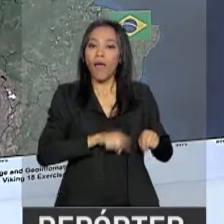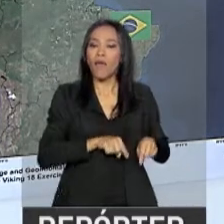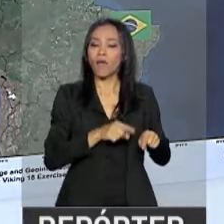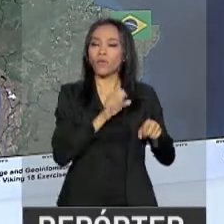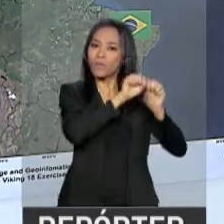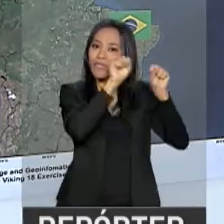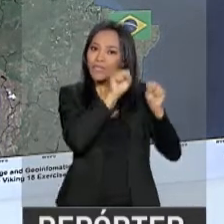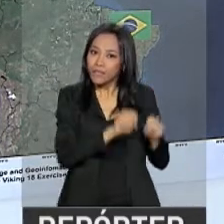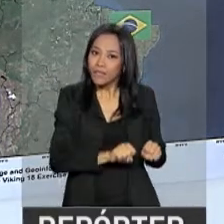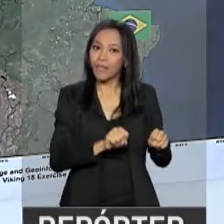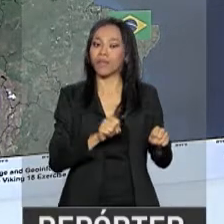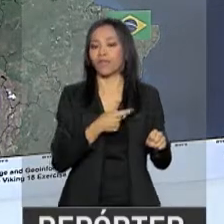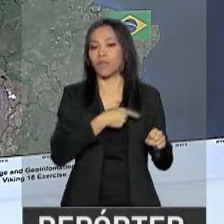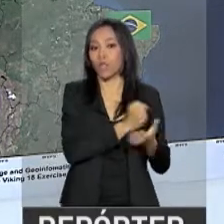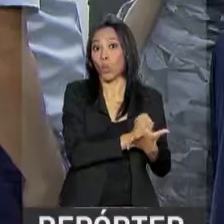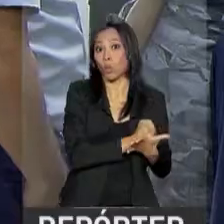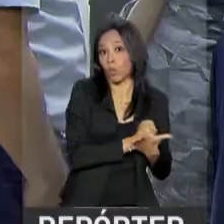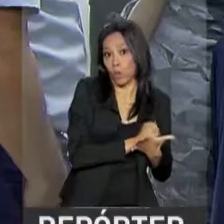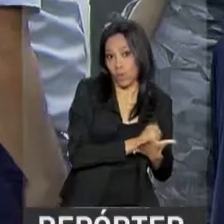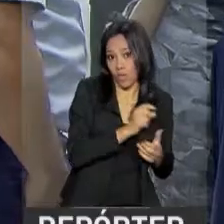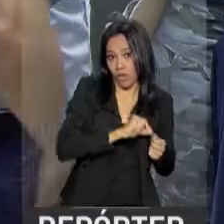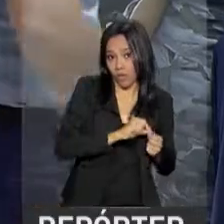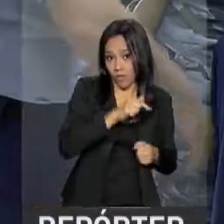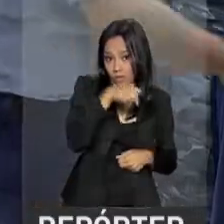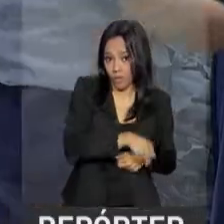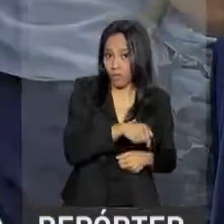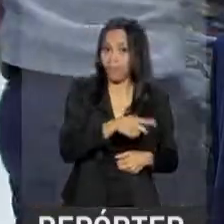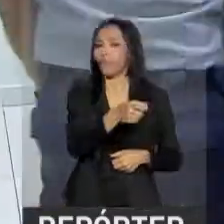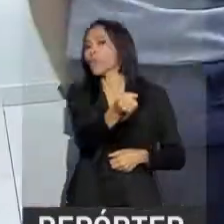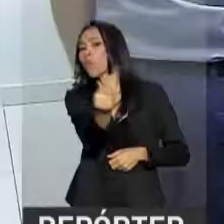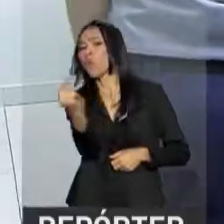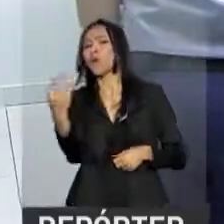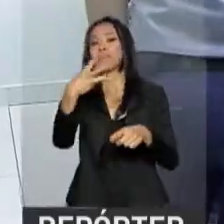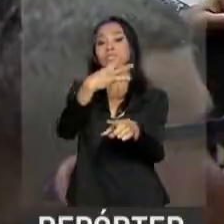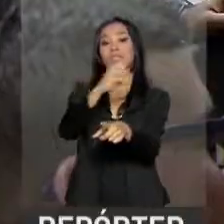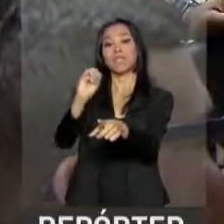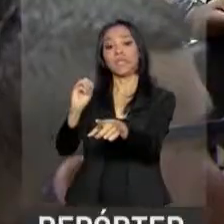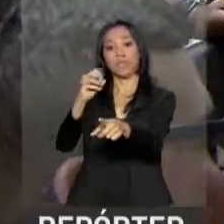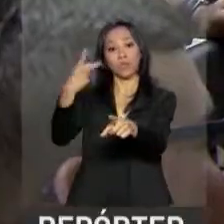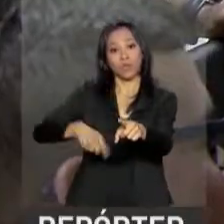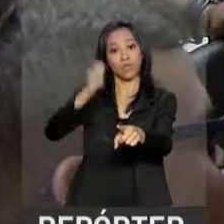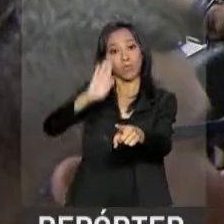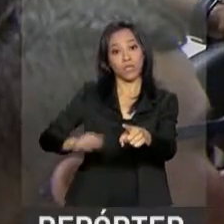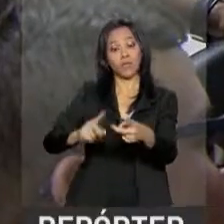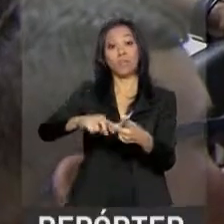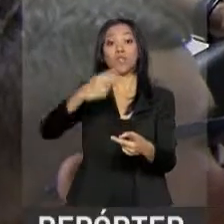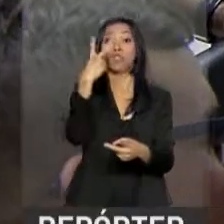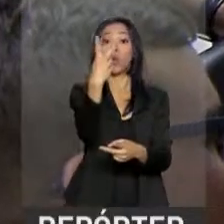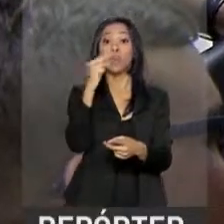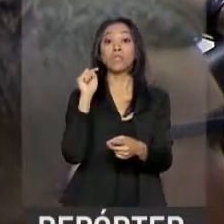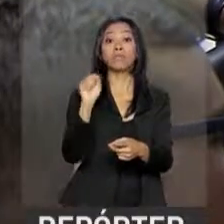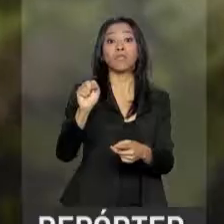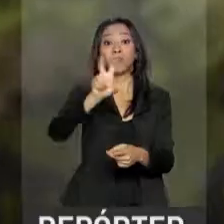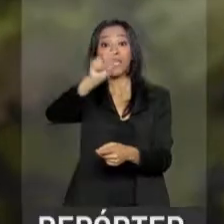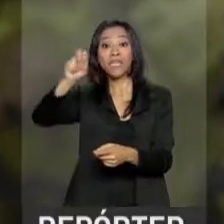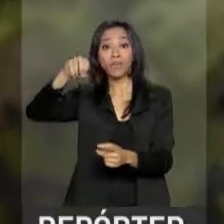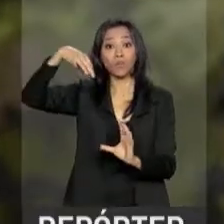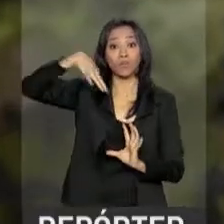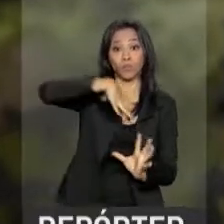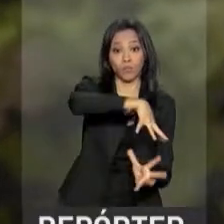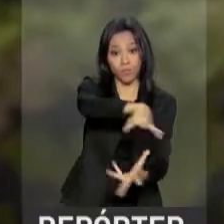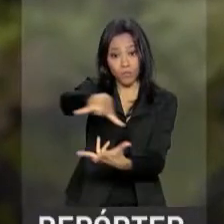um sistema militar de comando e controle são 300 participantes no brasil e 2.500 em todo o mundo